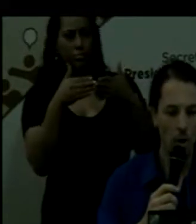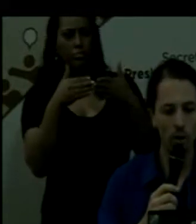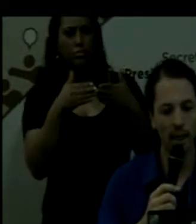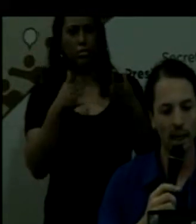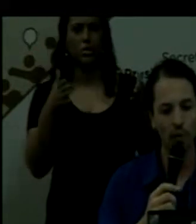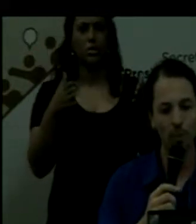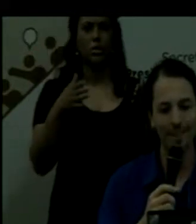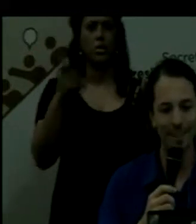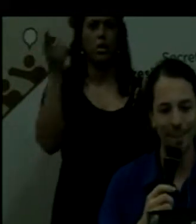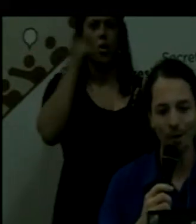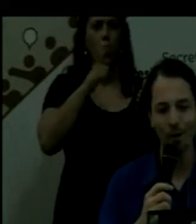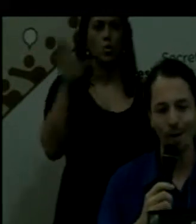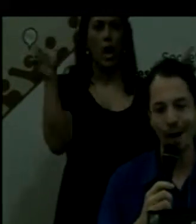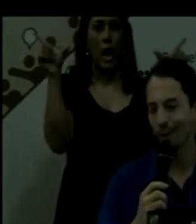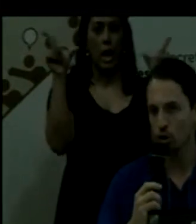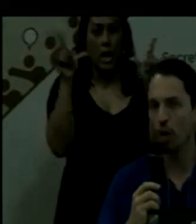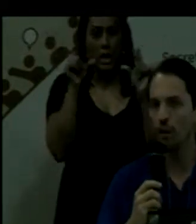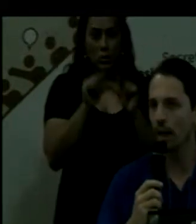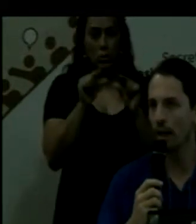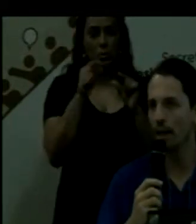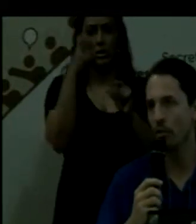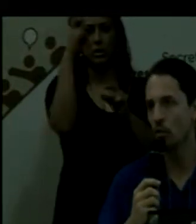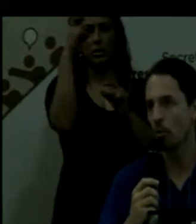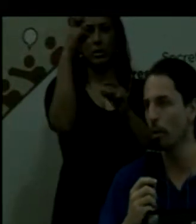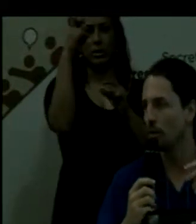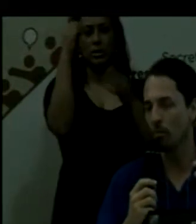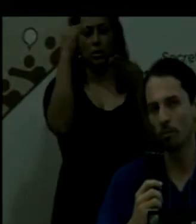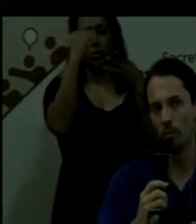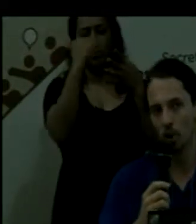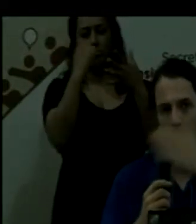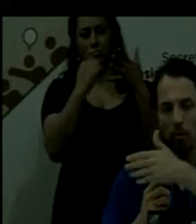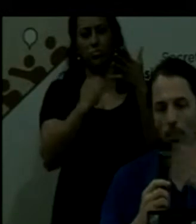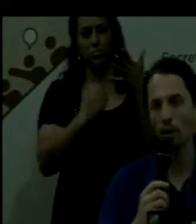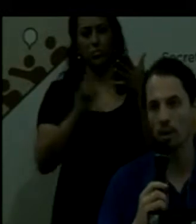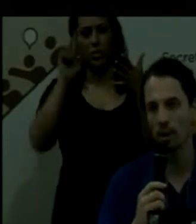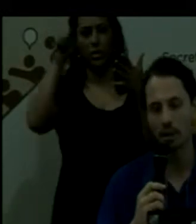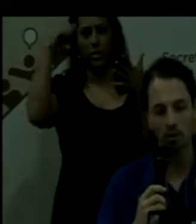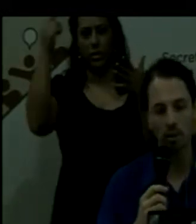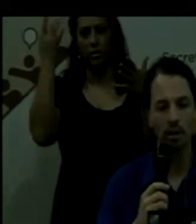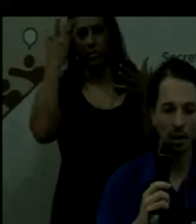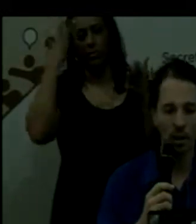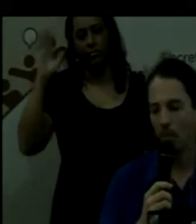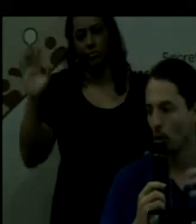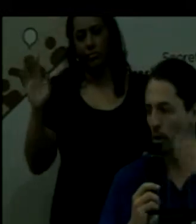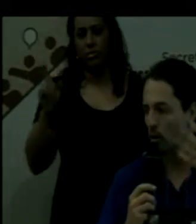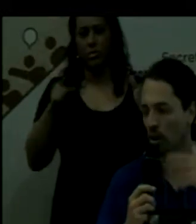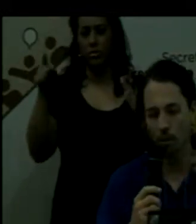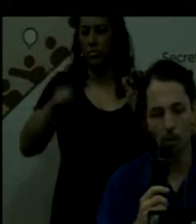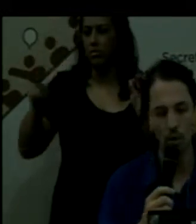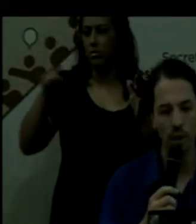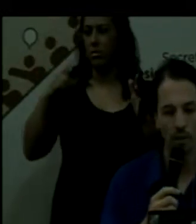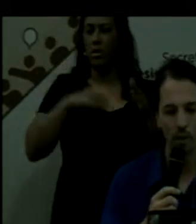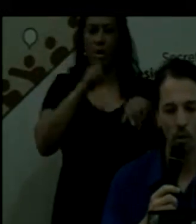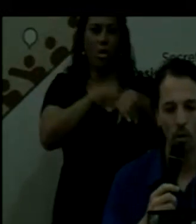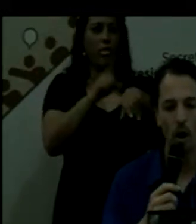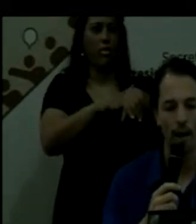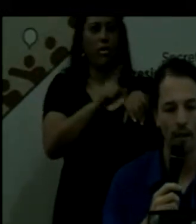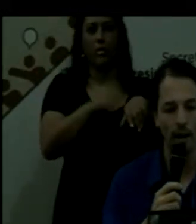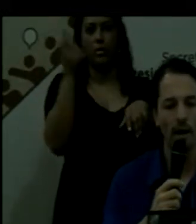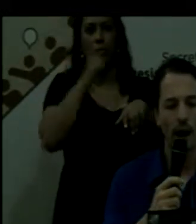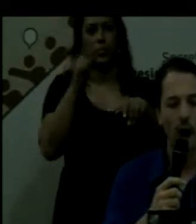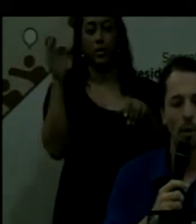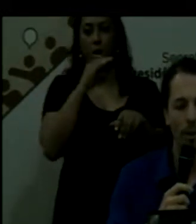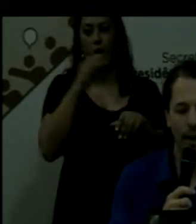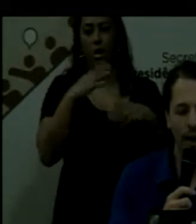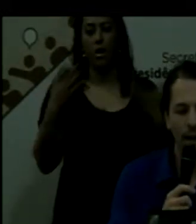trabalho. Eu consegui resumir em 5 ações, né, e eventualmente depois mando e-mail para a organização, se por questão de tempo, se eu conseguir fazer de forma